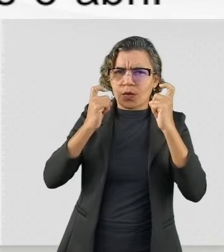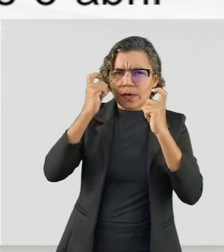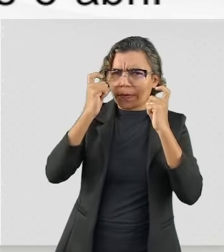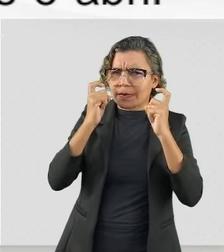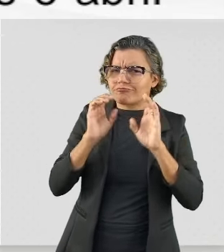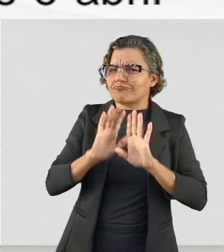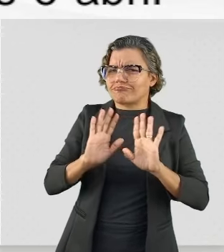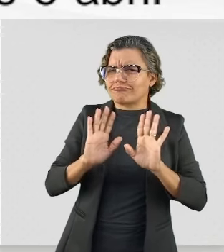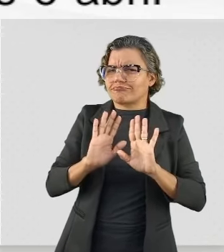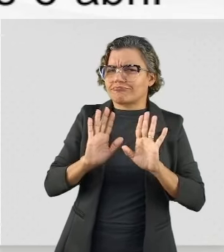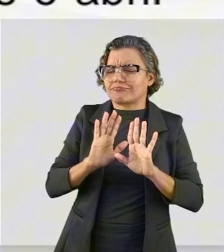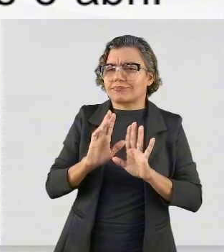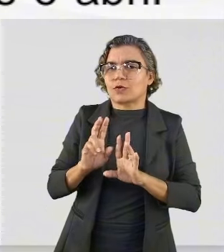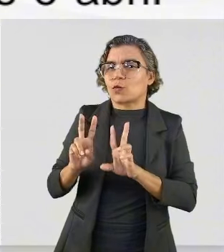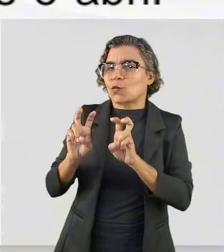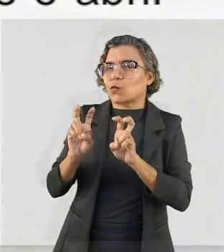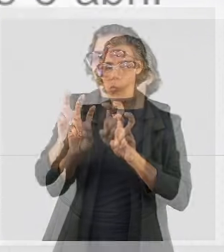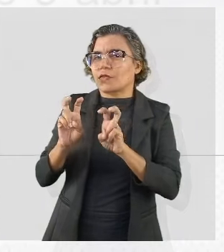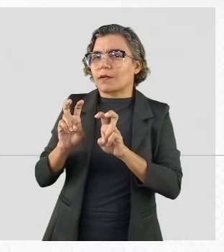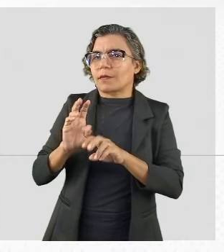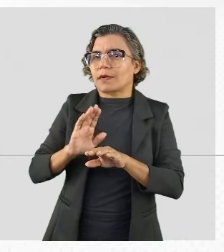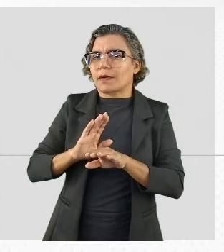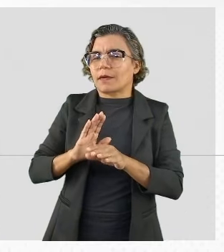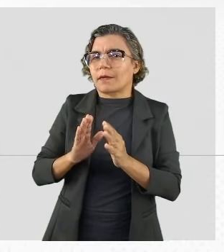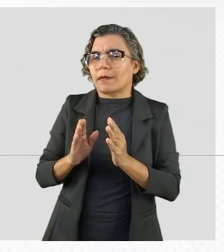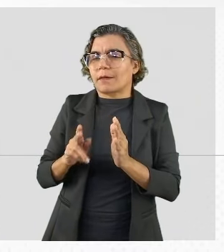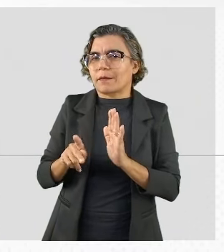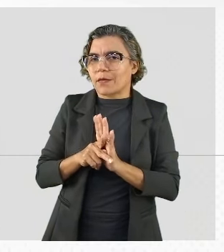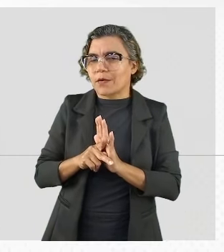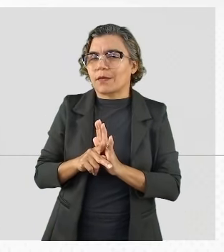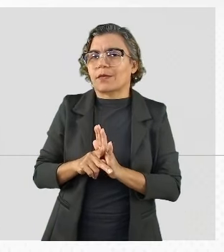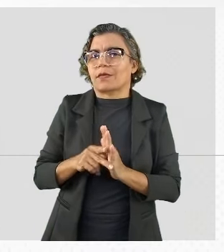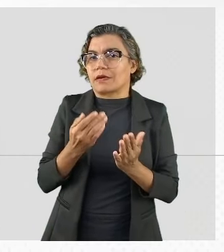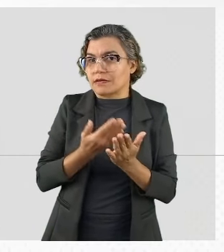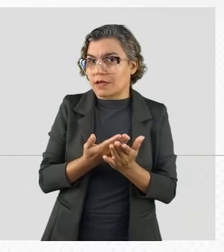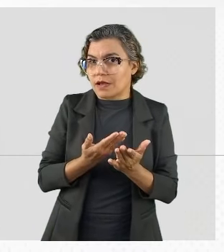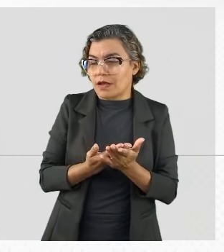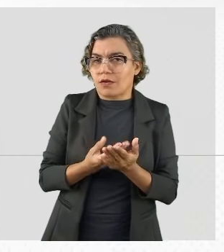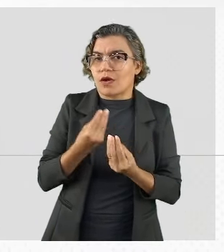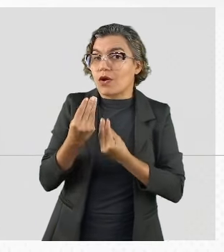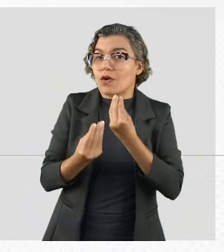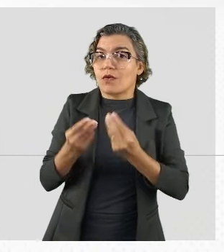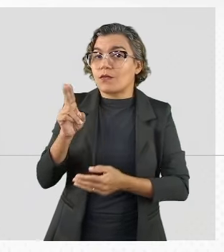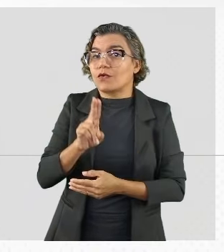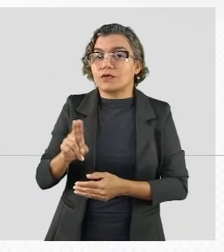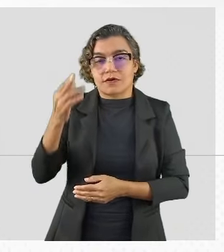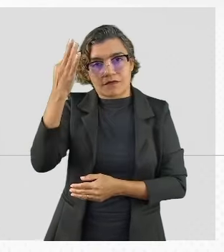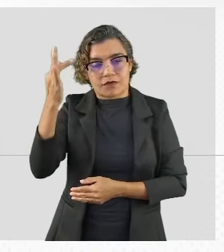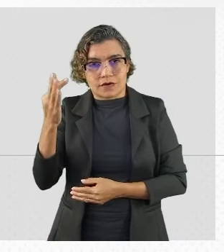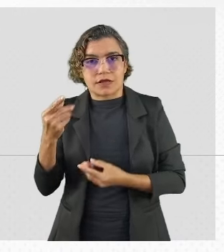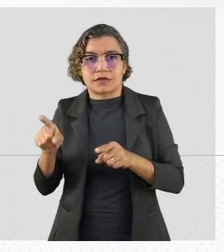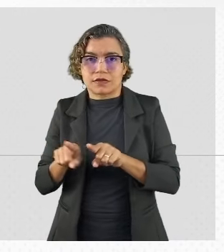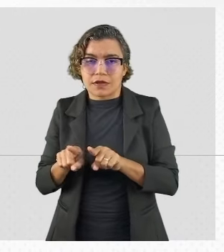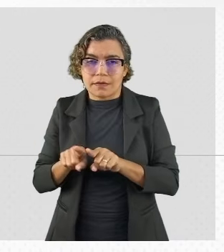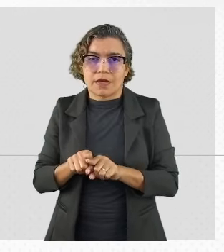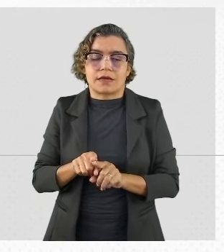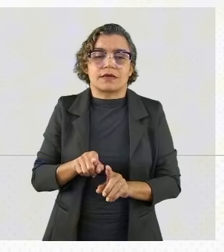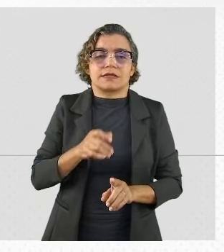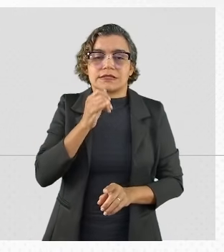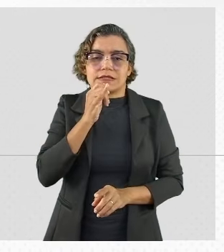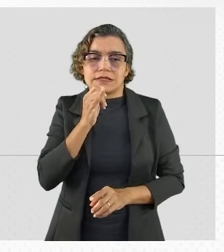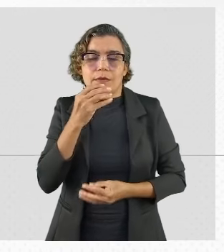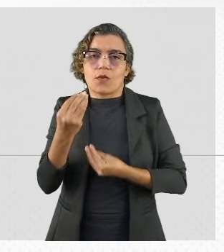né? O tema da nossa aula é para que serve a filosofia. E a ideia aqui é mostrar como como a filosofia